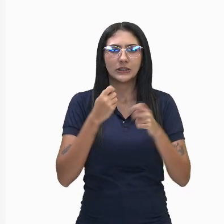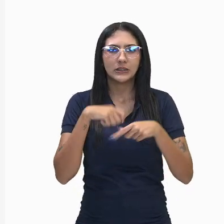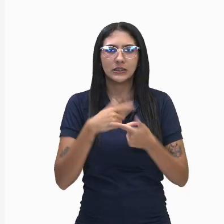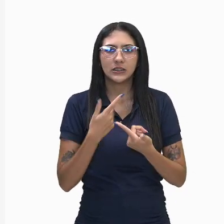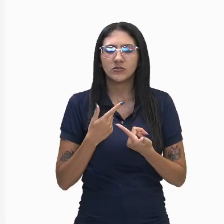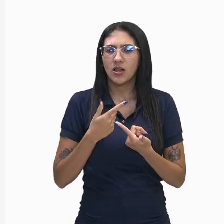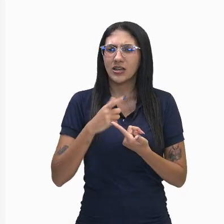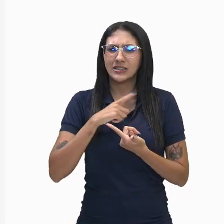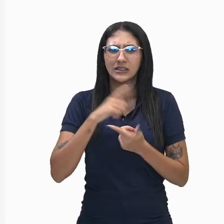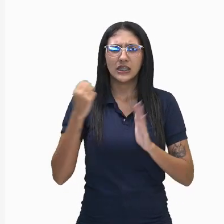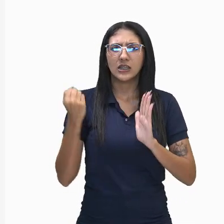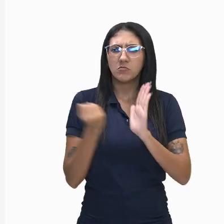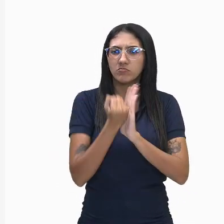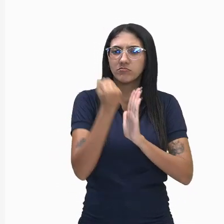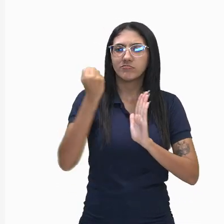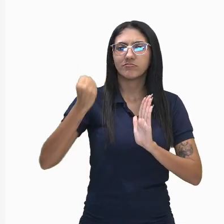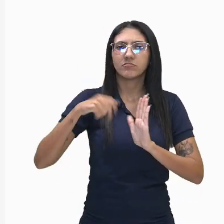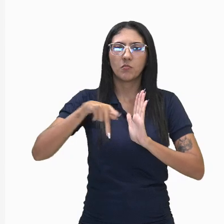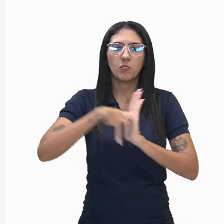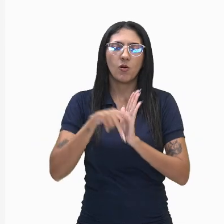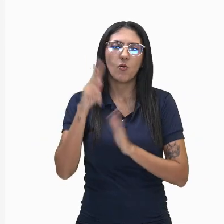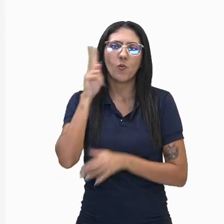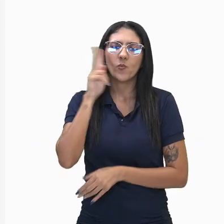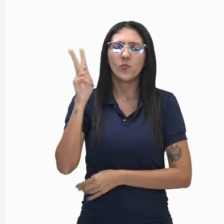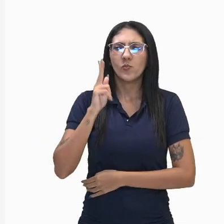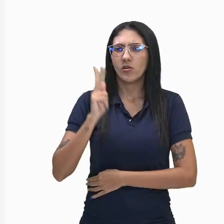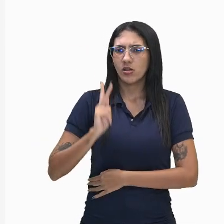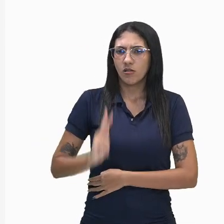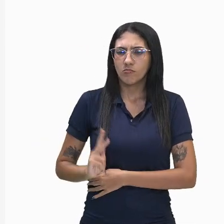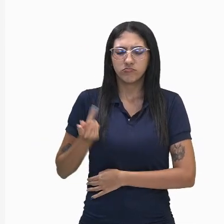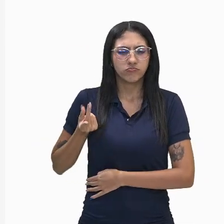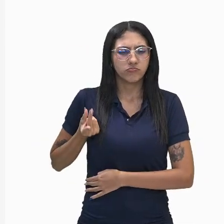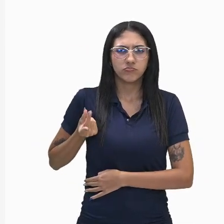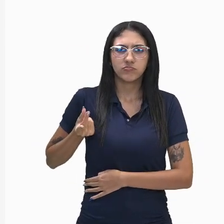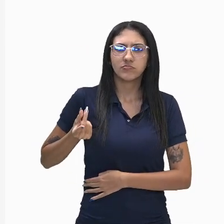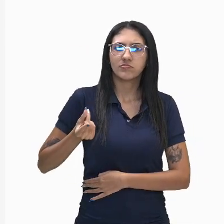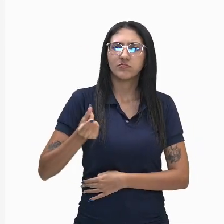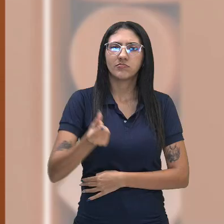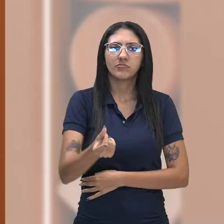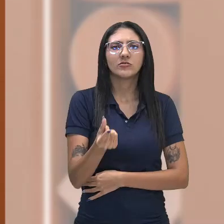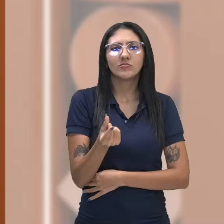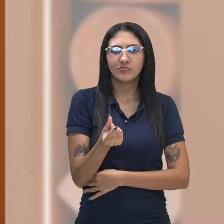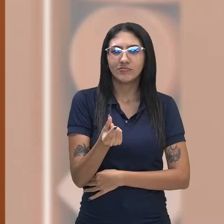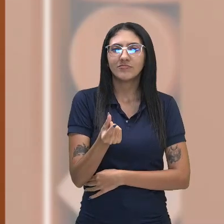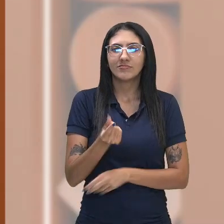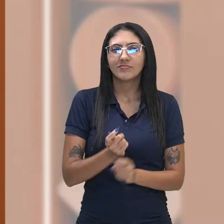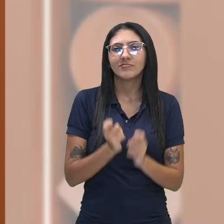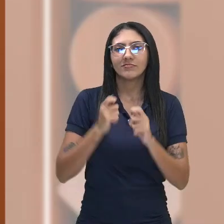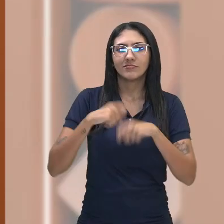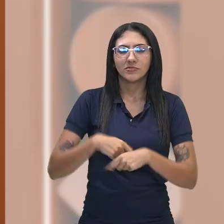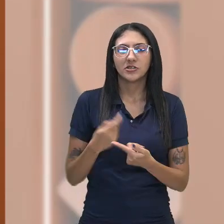imortal, deixar esse registro de forma, né, que seja